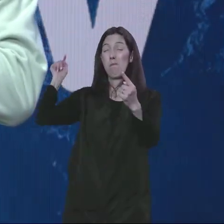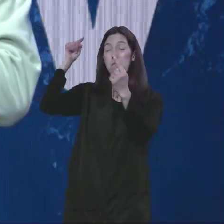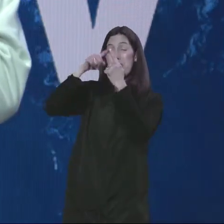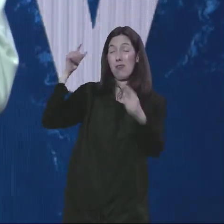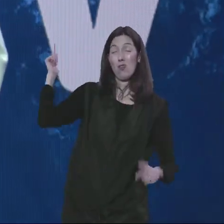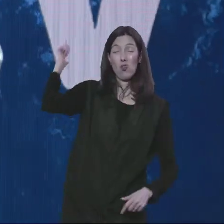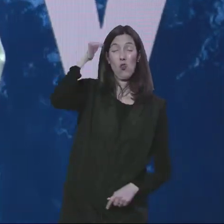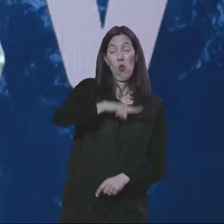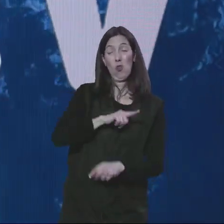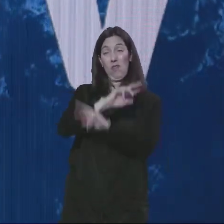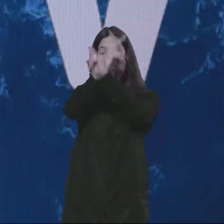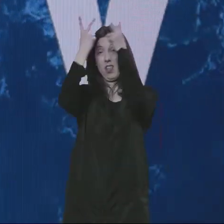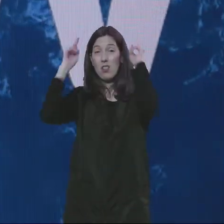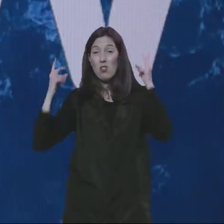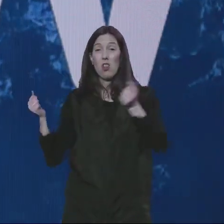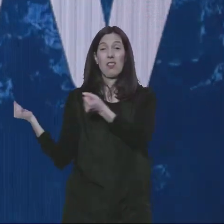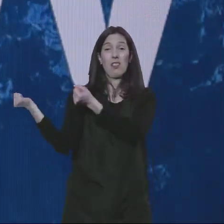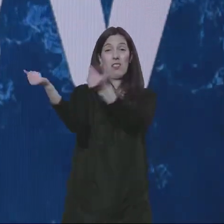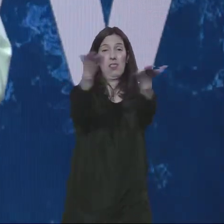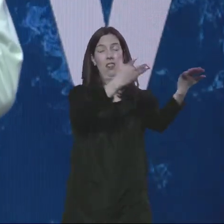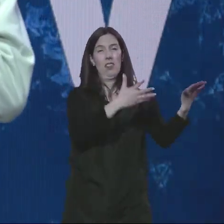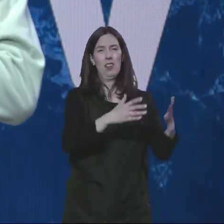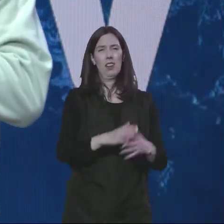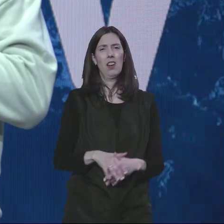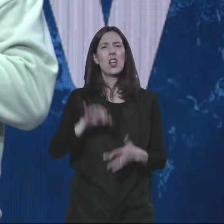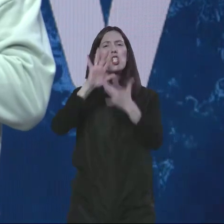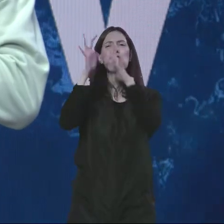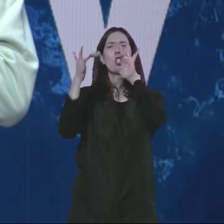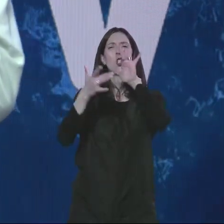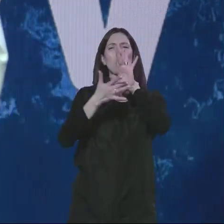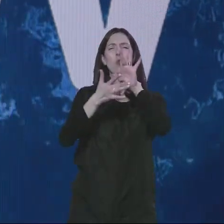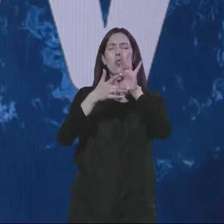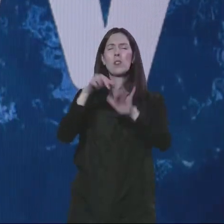Jesus olhava para a eternidade.